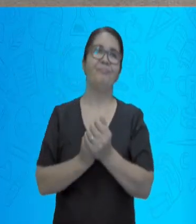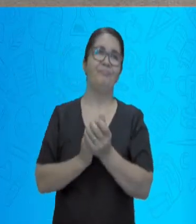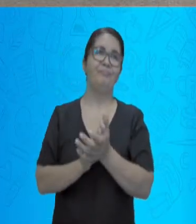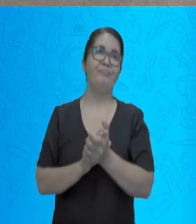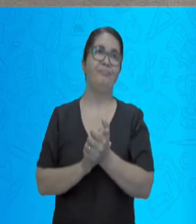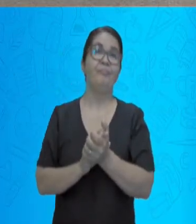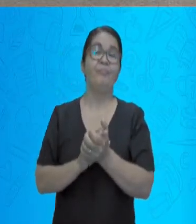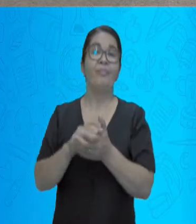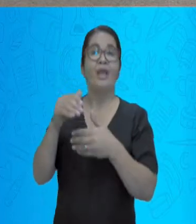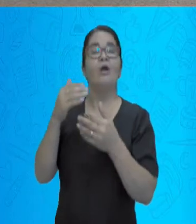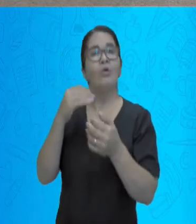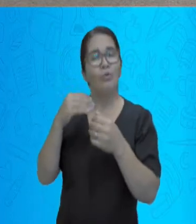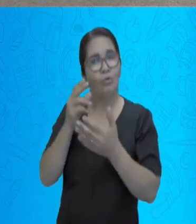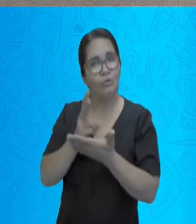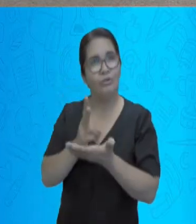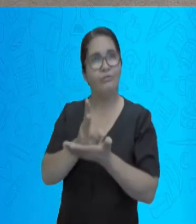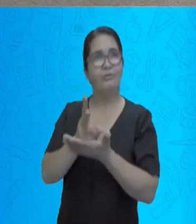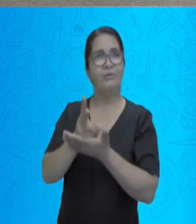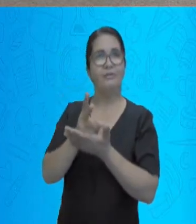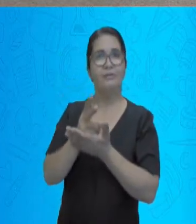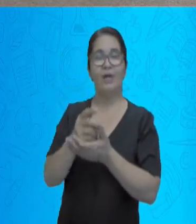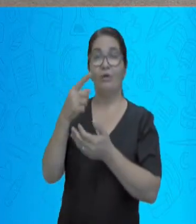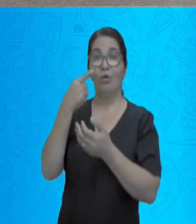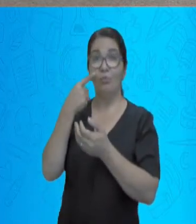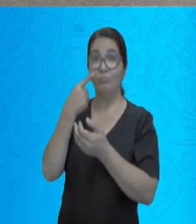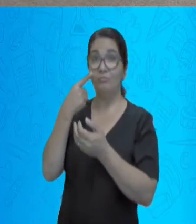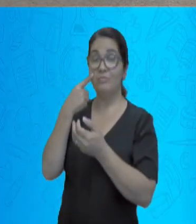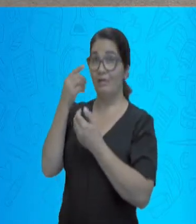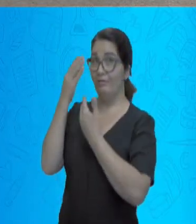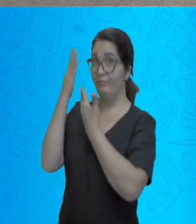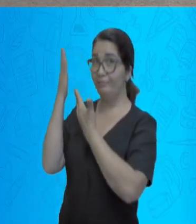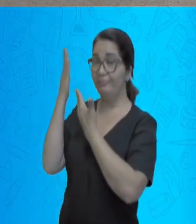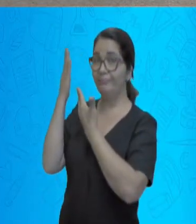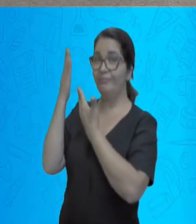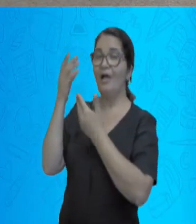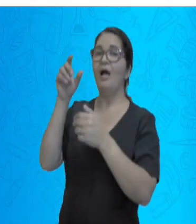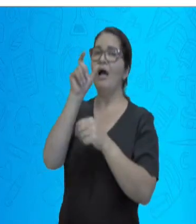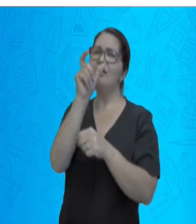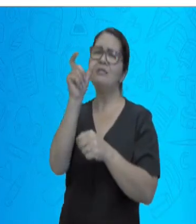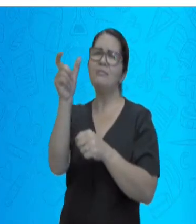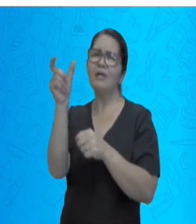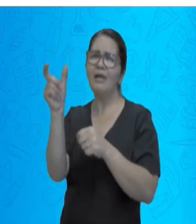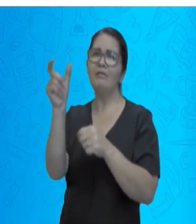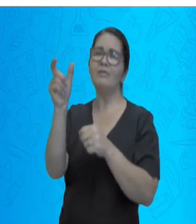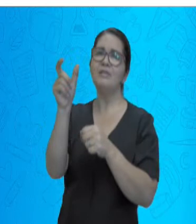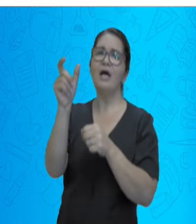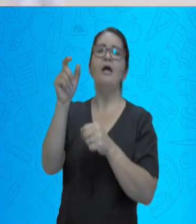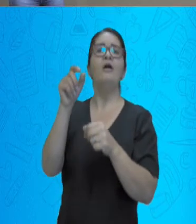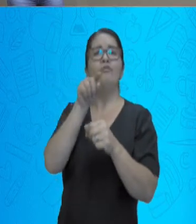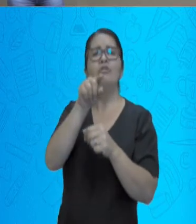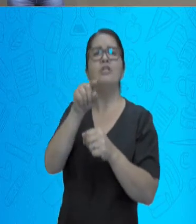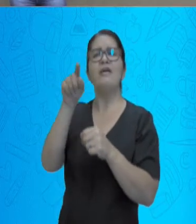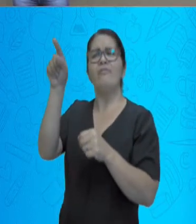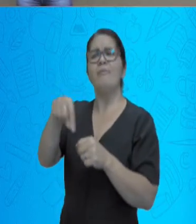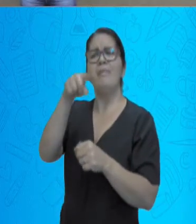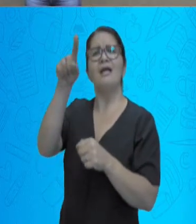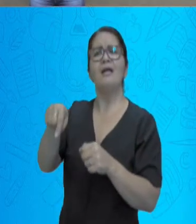lá. Agora observe as palavras que estão aqui e marque um X nas palavras que estão